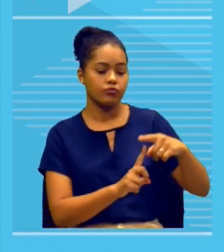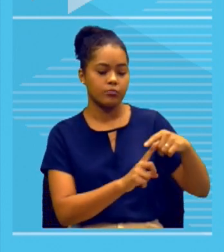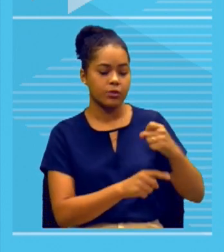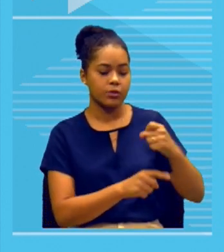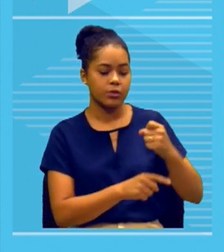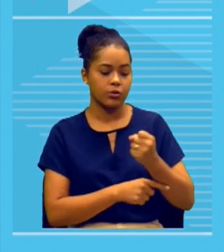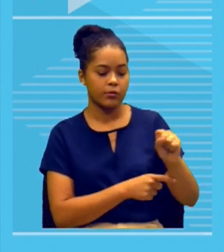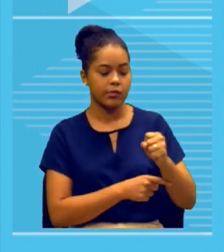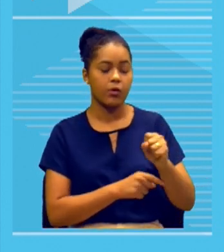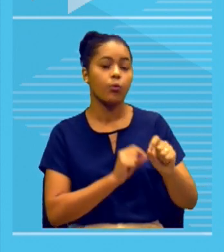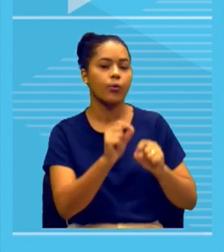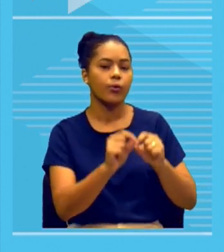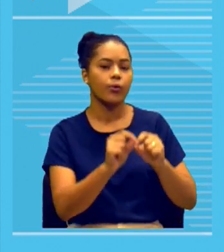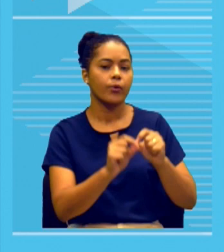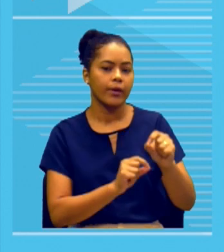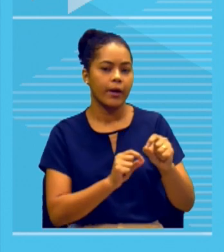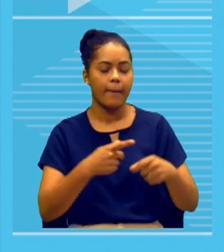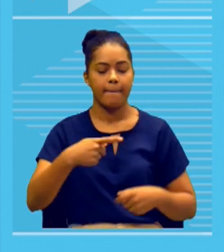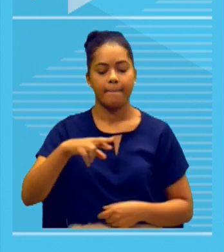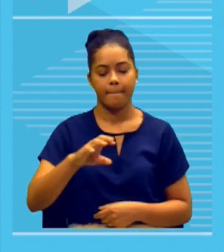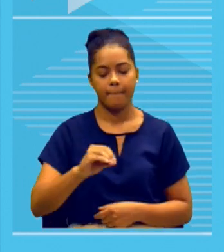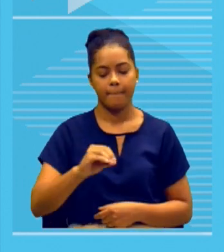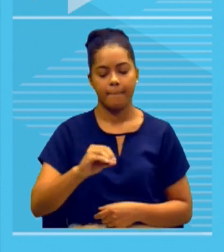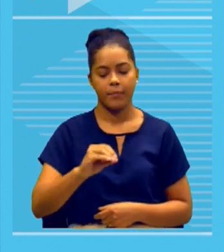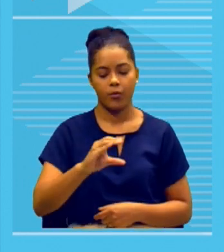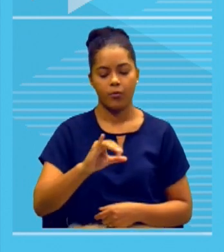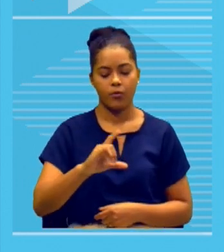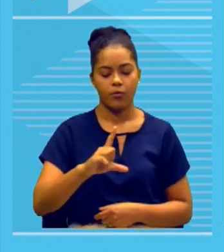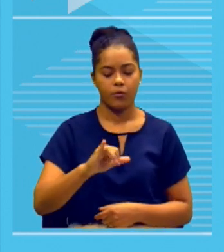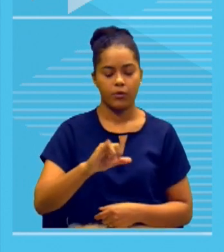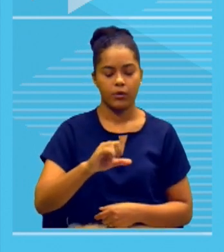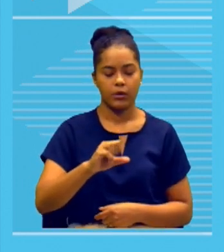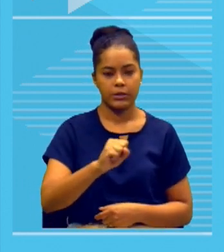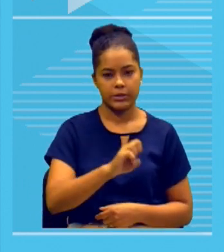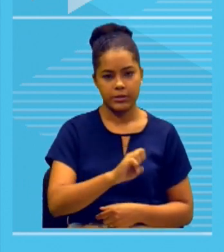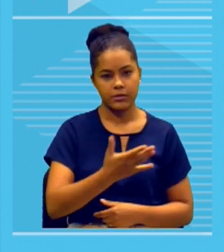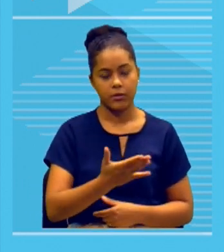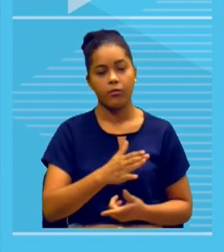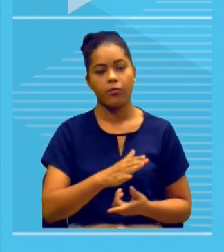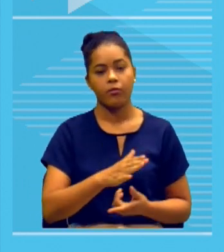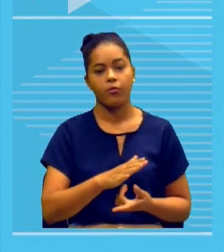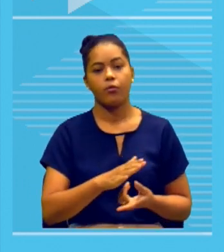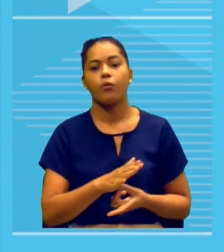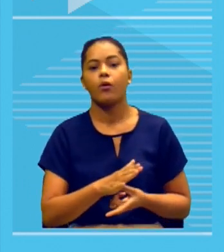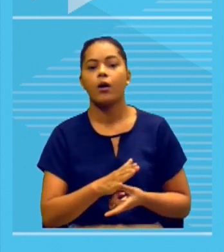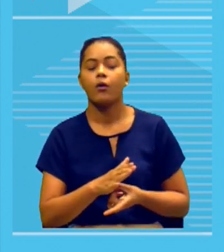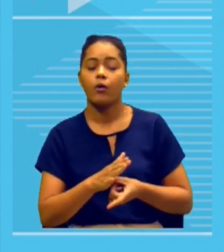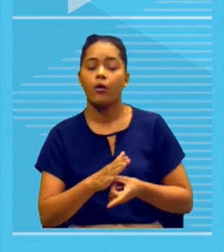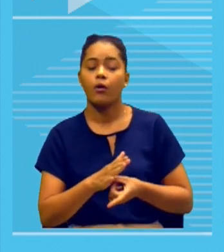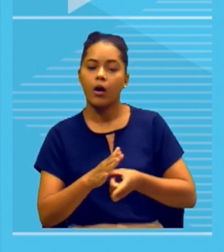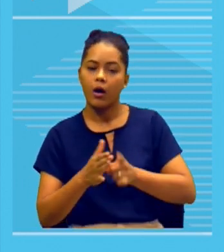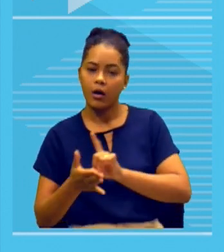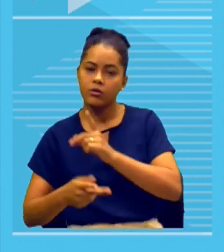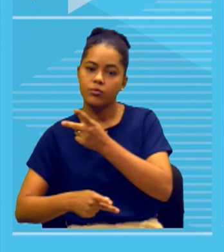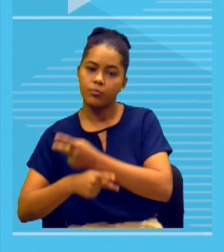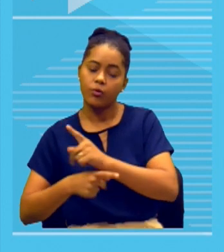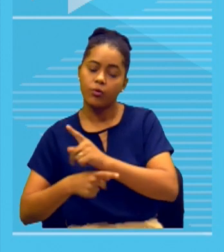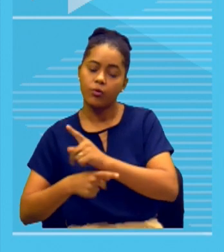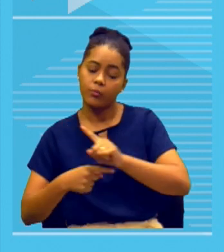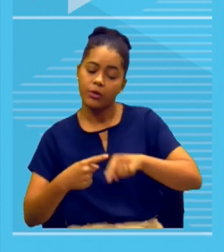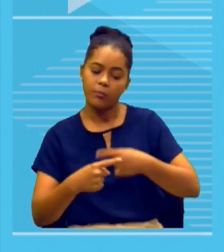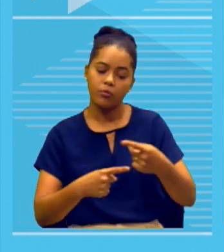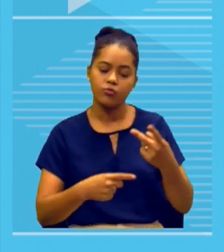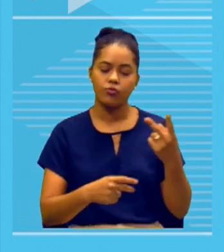próclise né você vai ter um não por lá e vai atrair o pronome então o imperativo tem que ser afirmativo